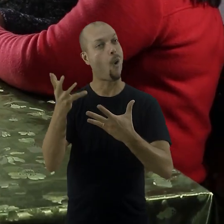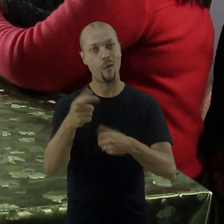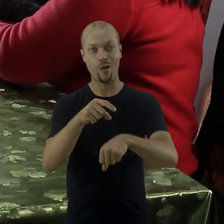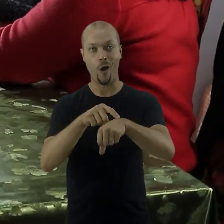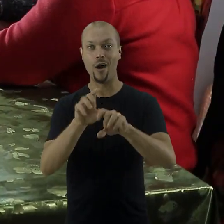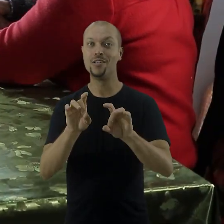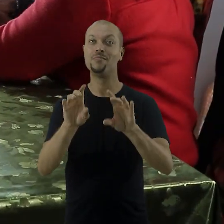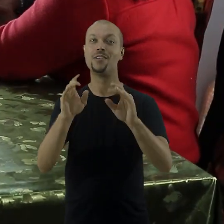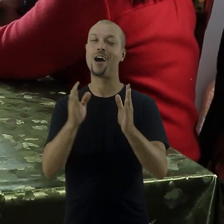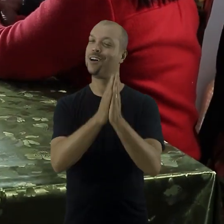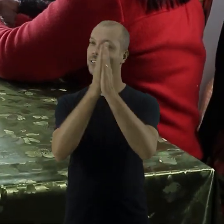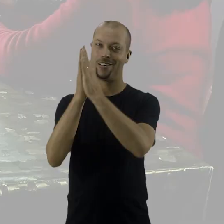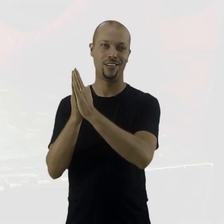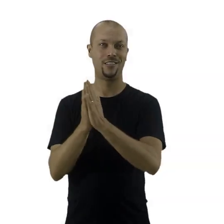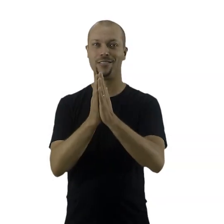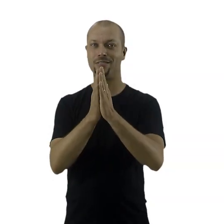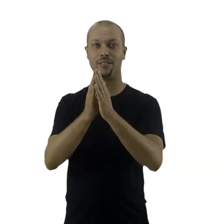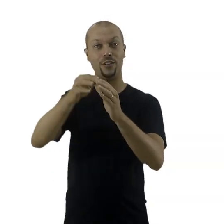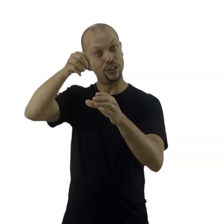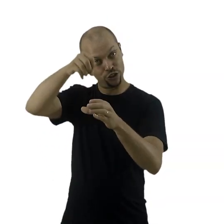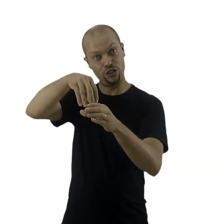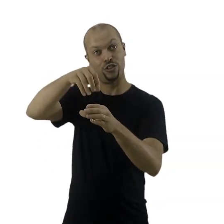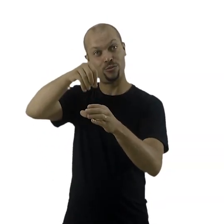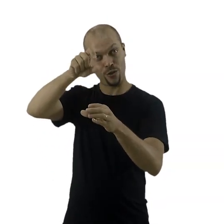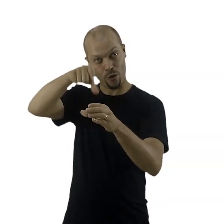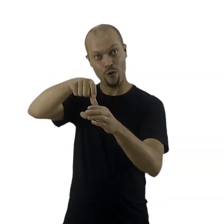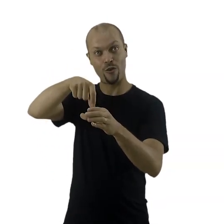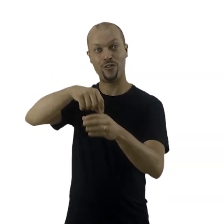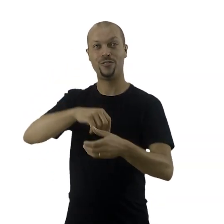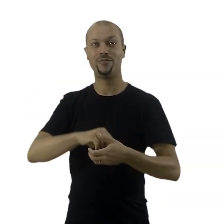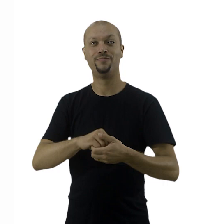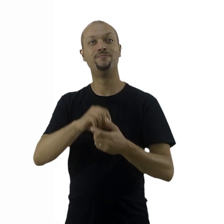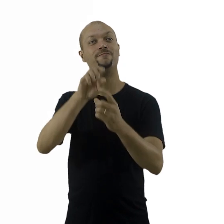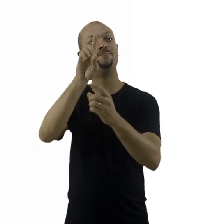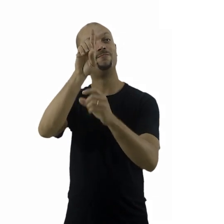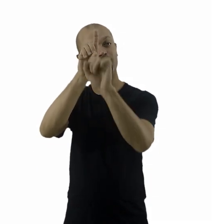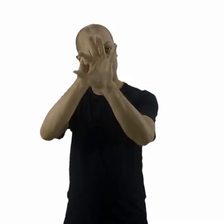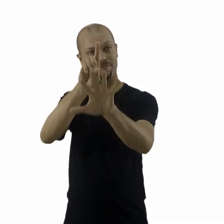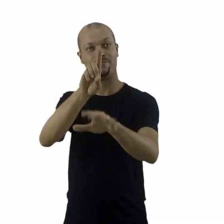especial de adoração, através dos dízimos e ofertas. Que Deus os abençoe.